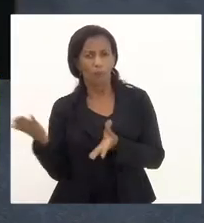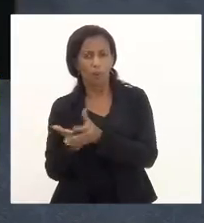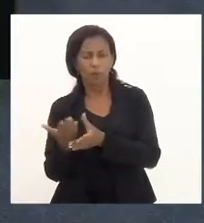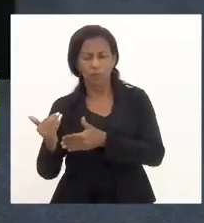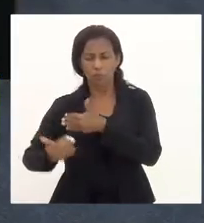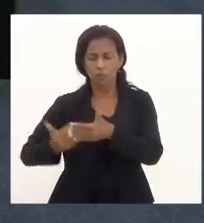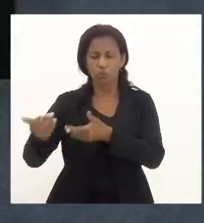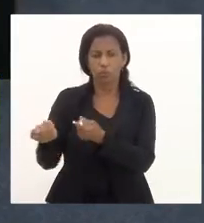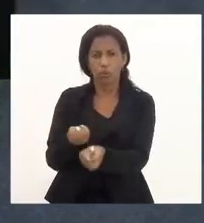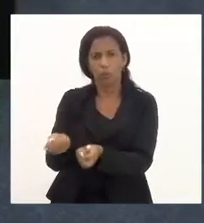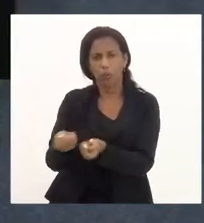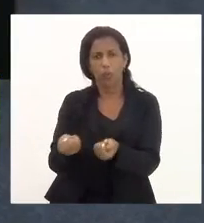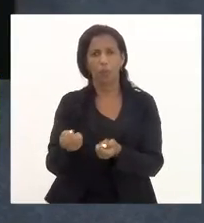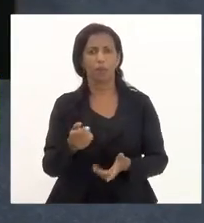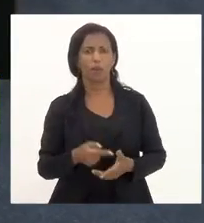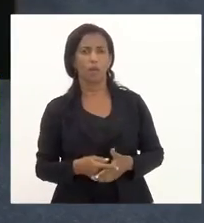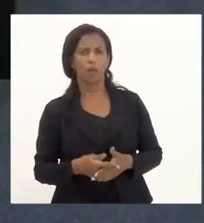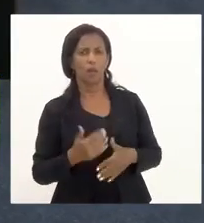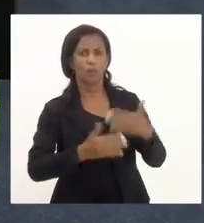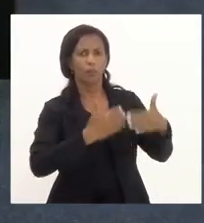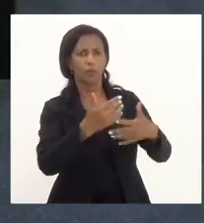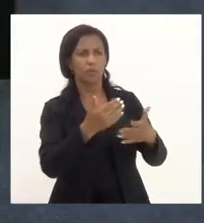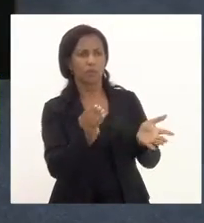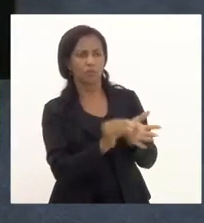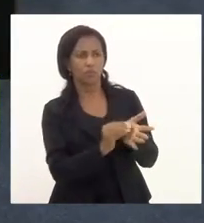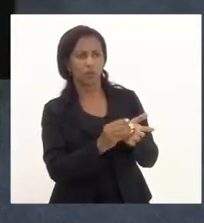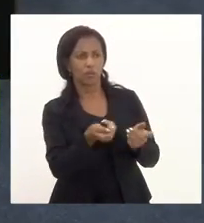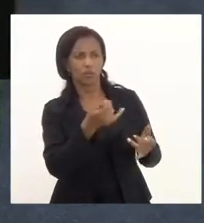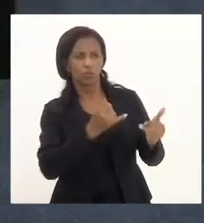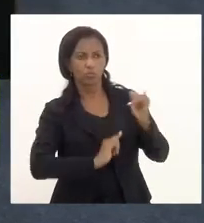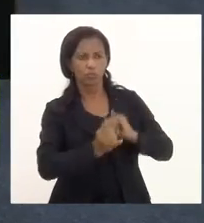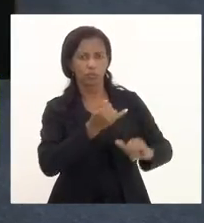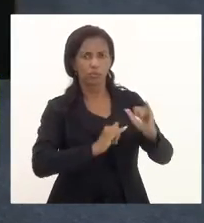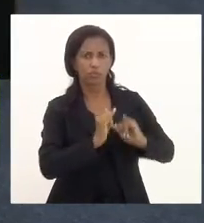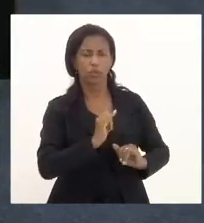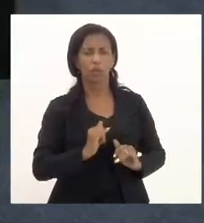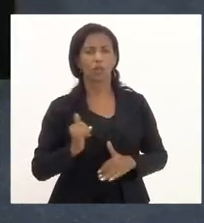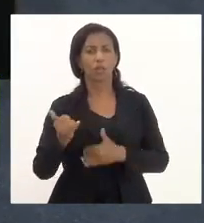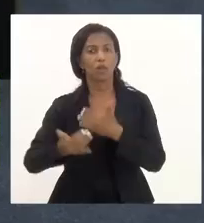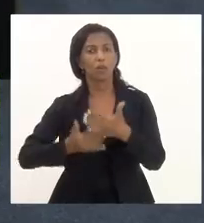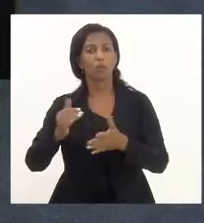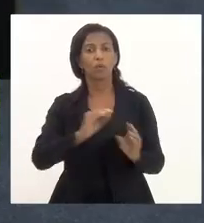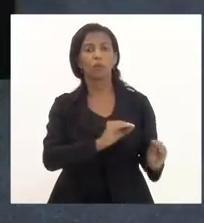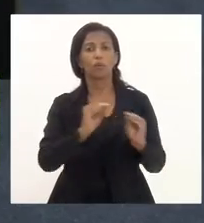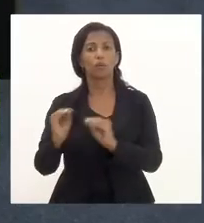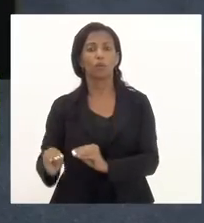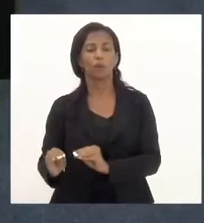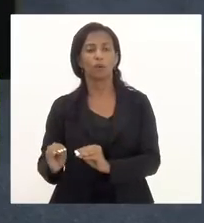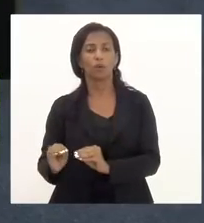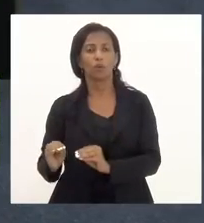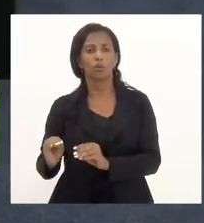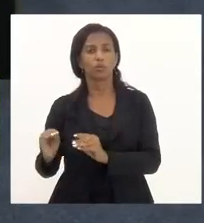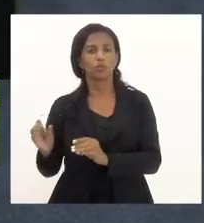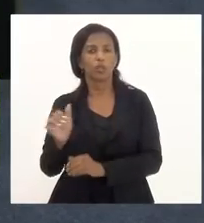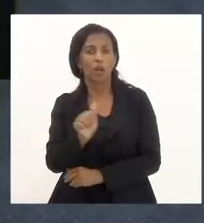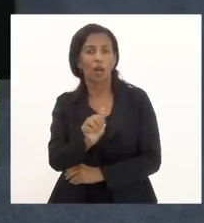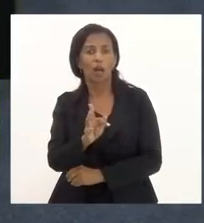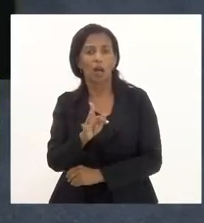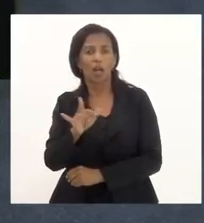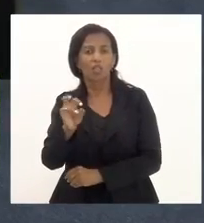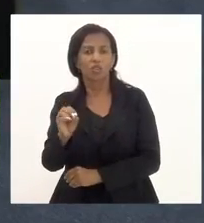reprimarização da economia um processo de desindustrialização Oi e o processo de transferência paulatina dos ativos públicos